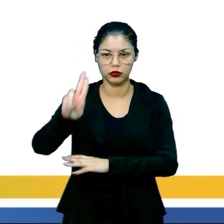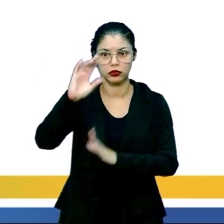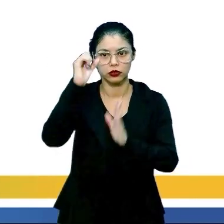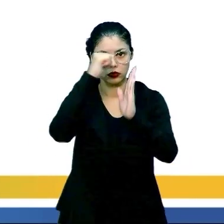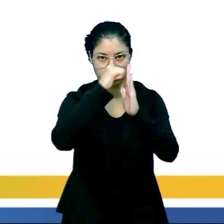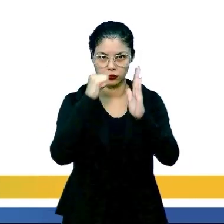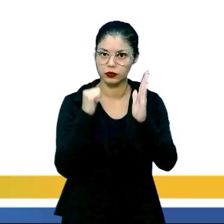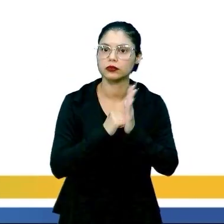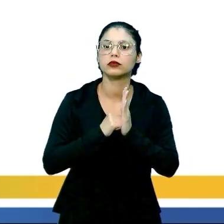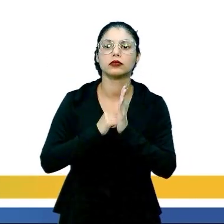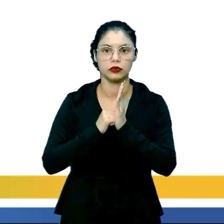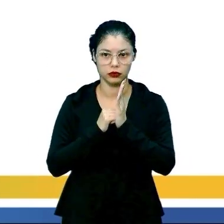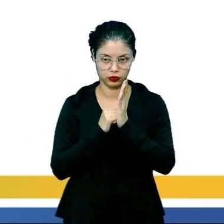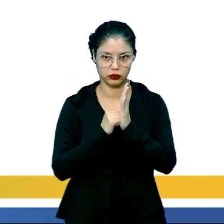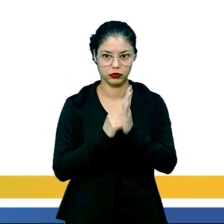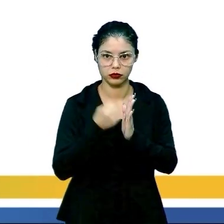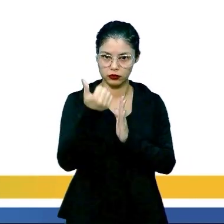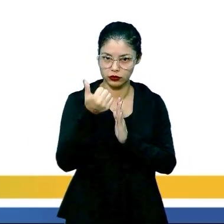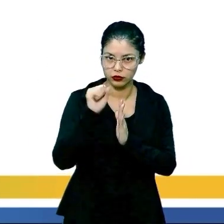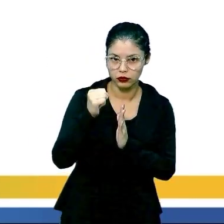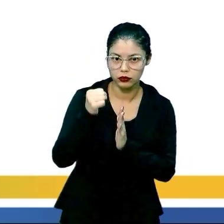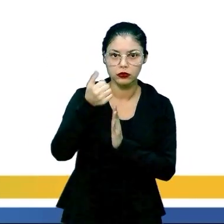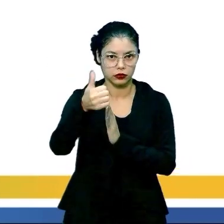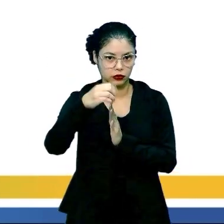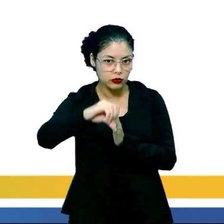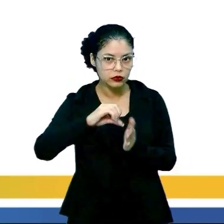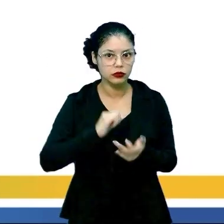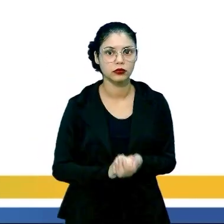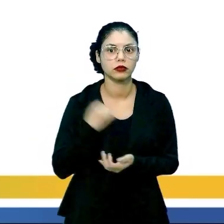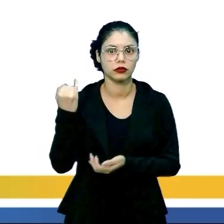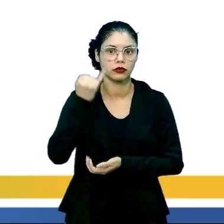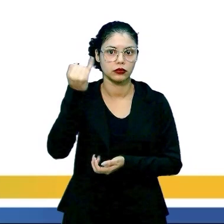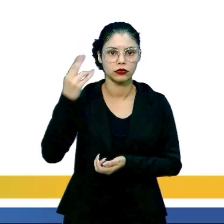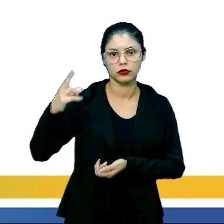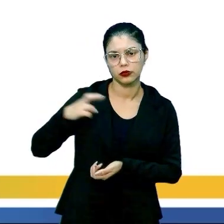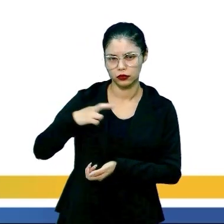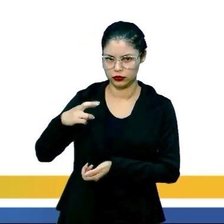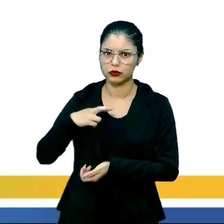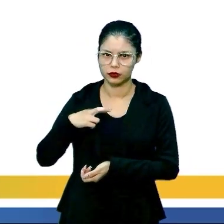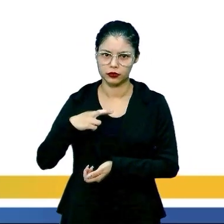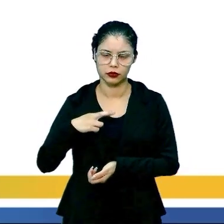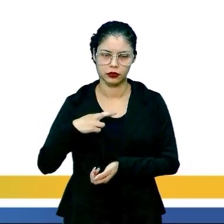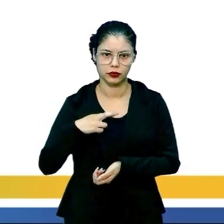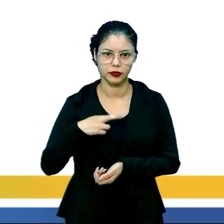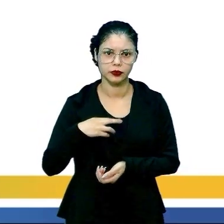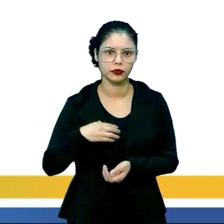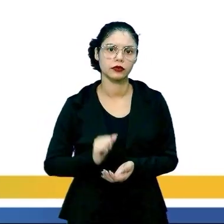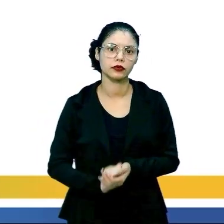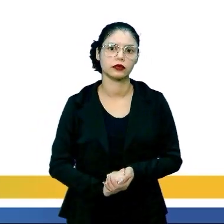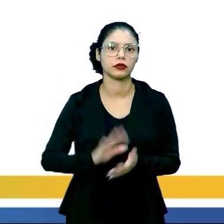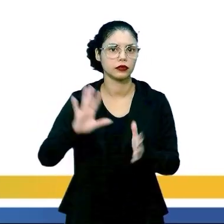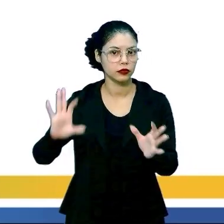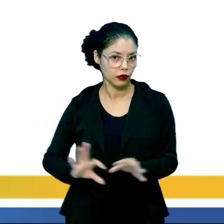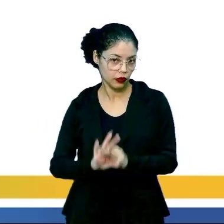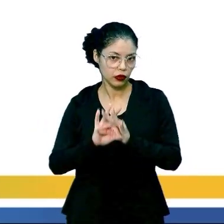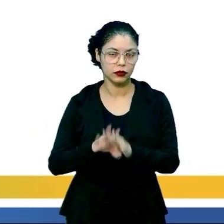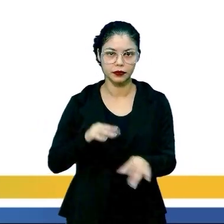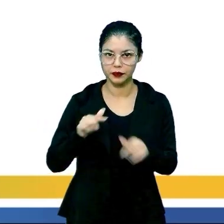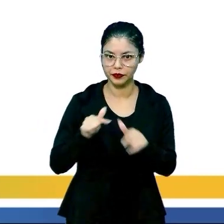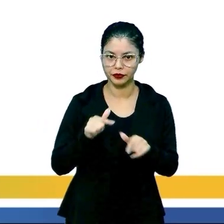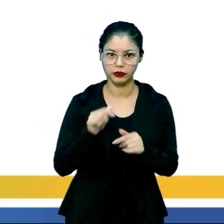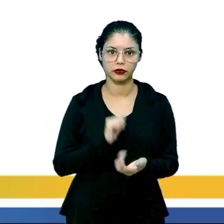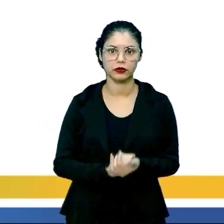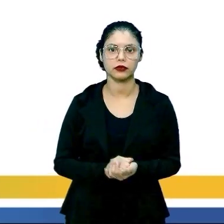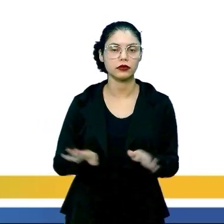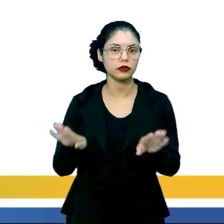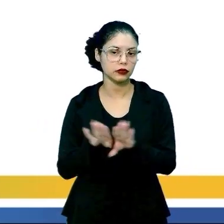lá, né, nos períodos do século XVIII e XIX, que vão transformar as formas de se relacionar com o trabalho.